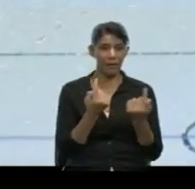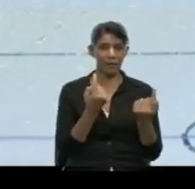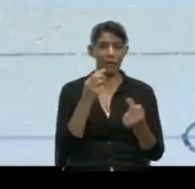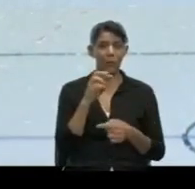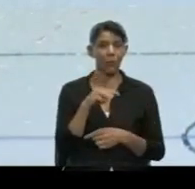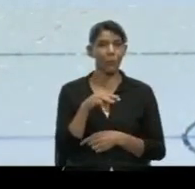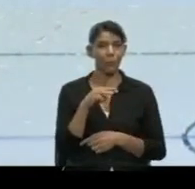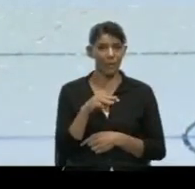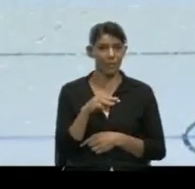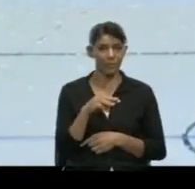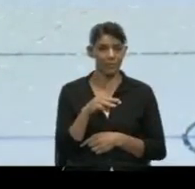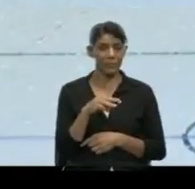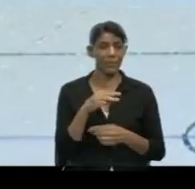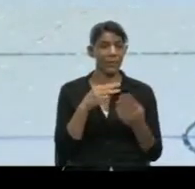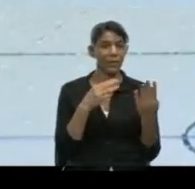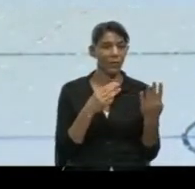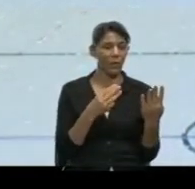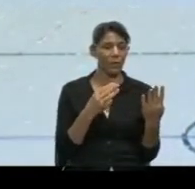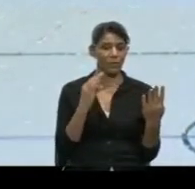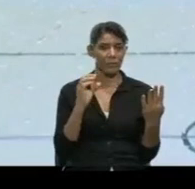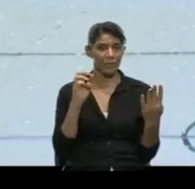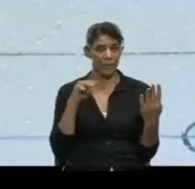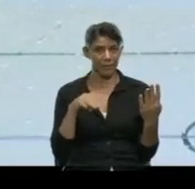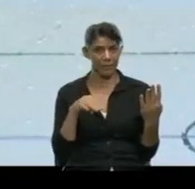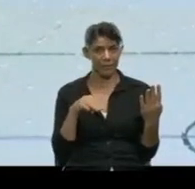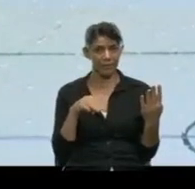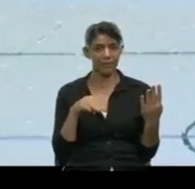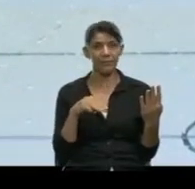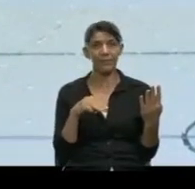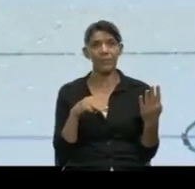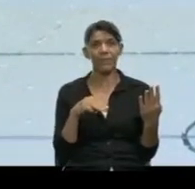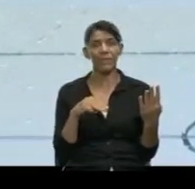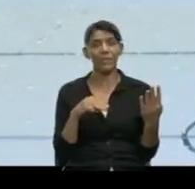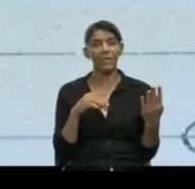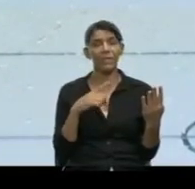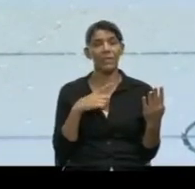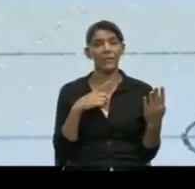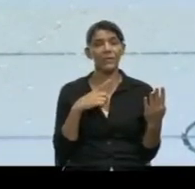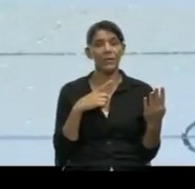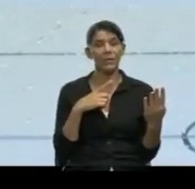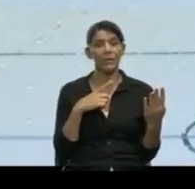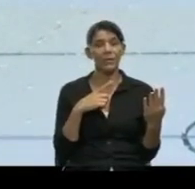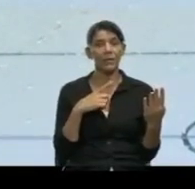metro são 4 centímetros na nossa régua, eu tenho